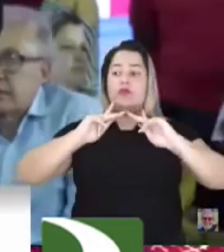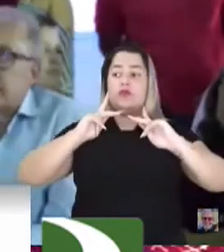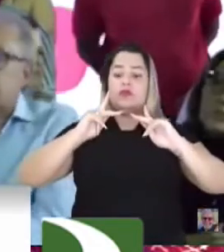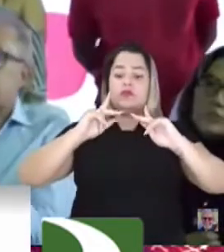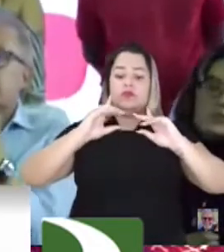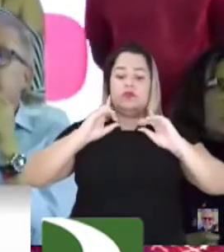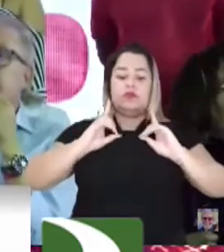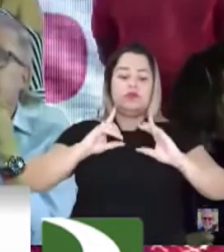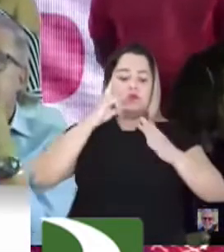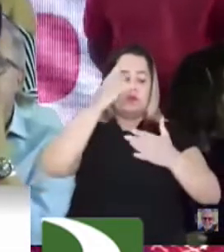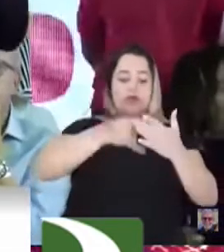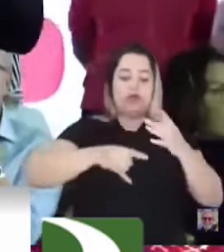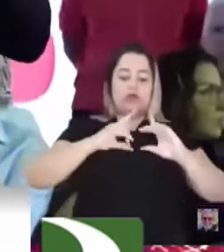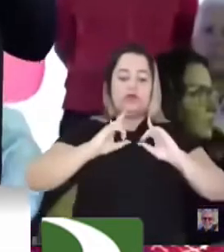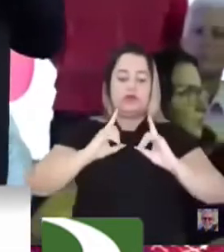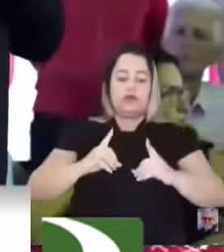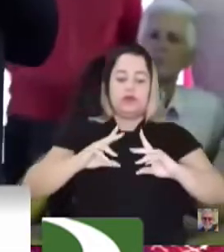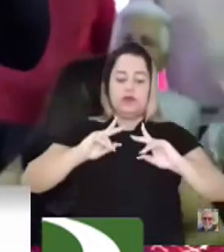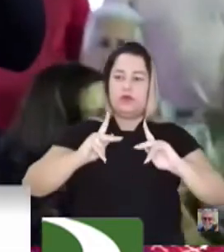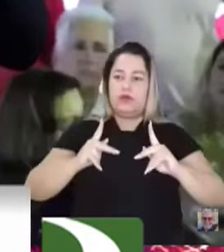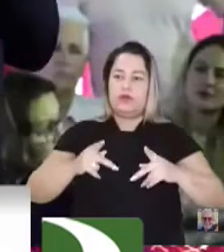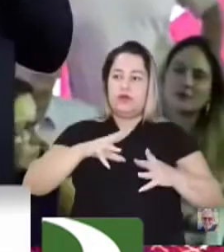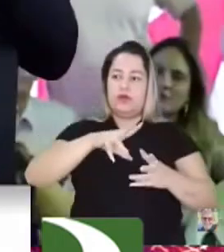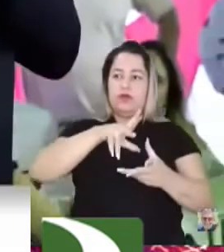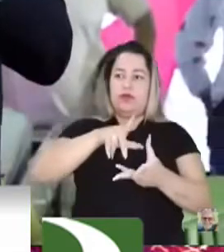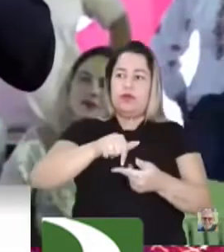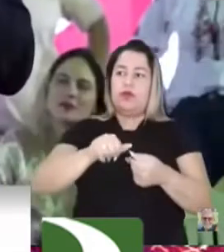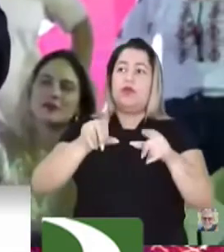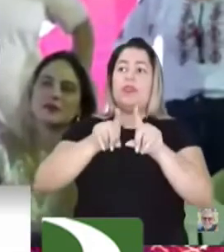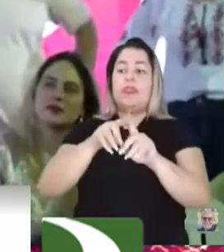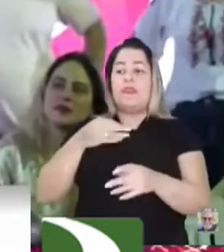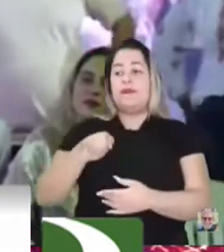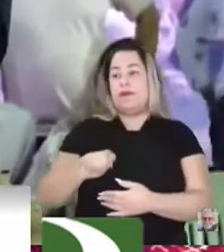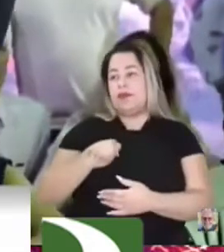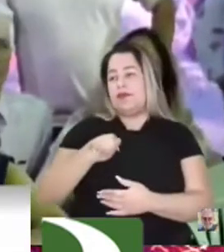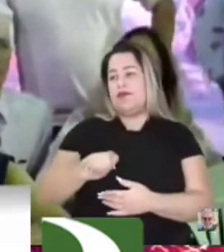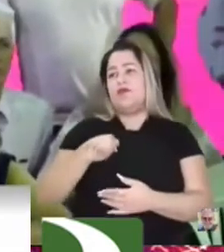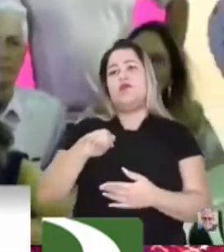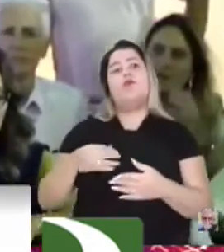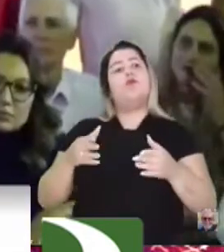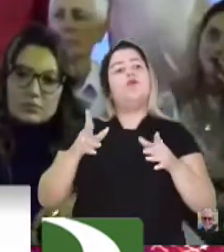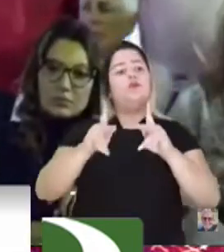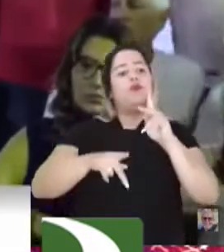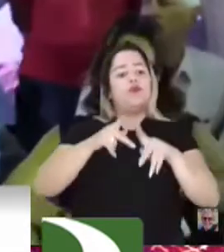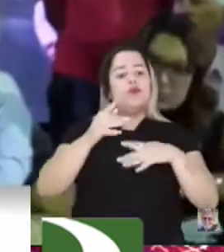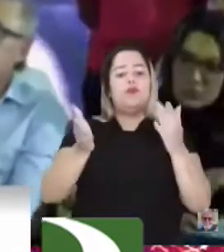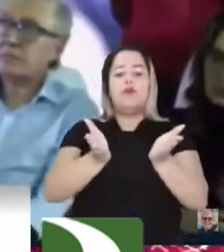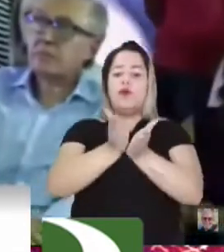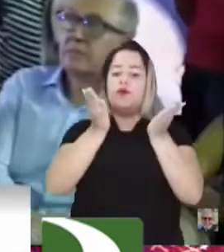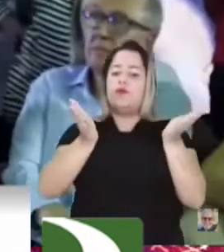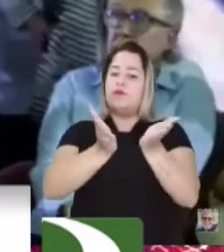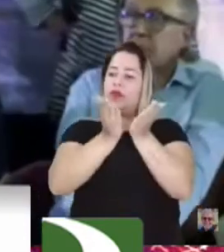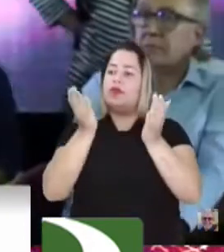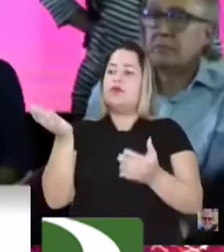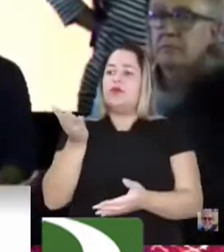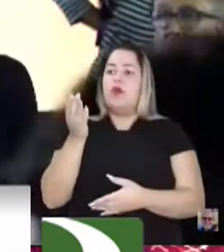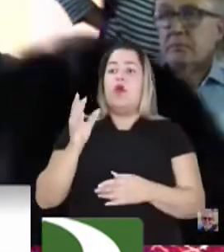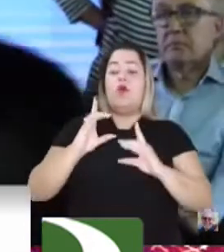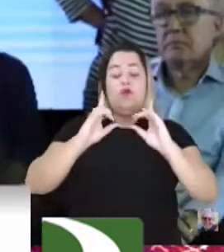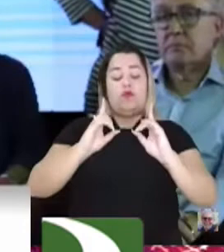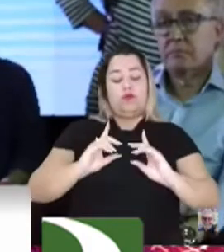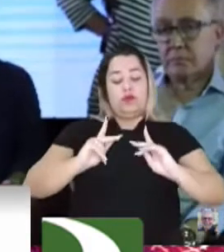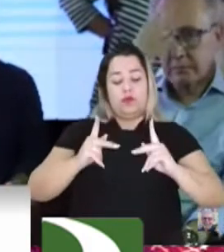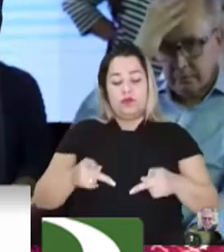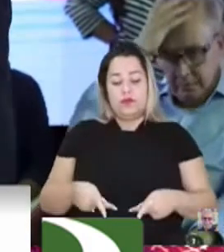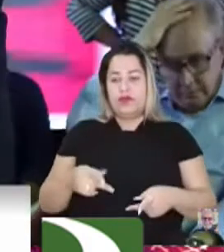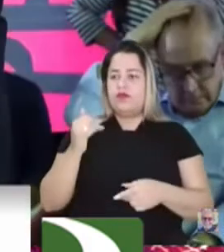coragem. A falta de coragem dele é de enfrentar os investidores internacionais e os grandes investidores brasileiros, que detêm